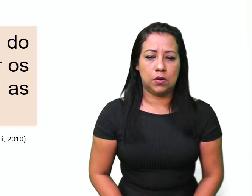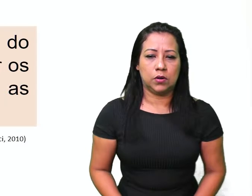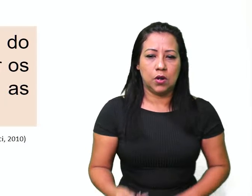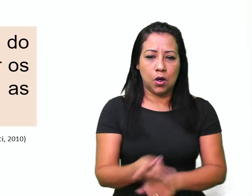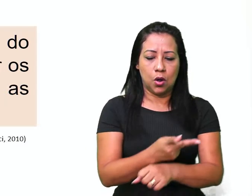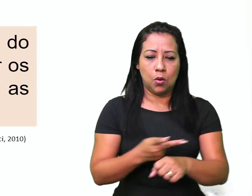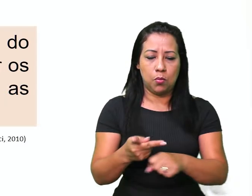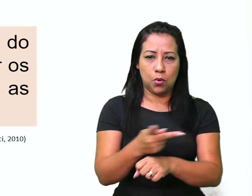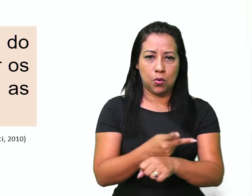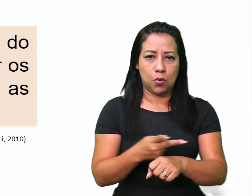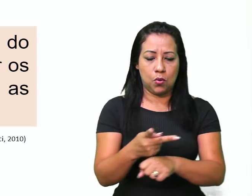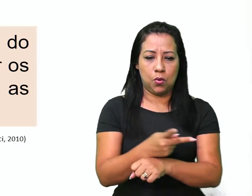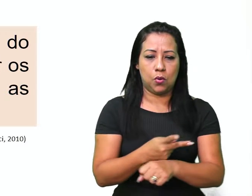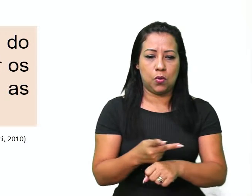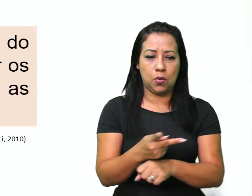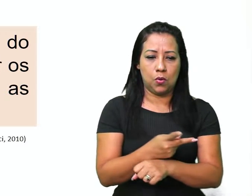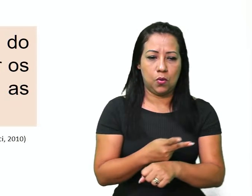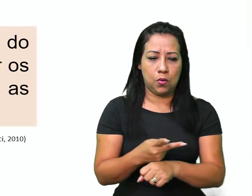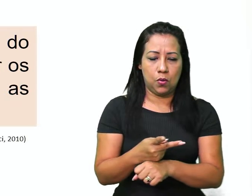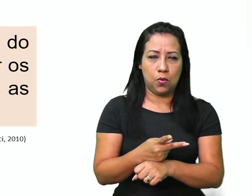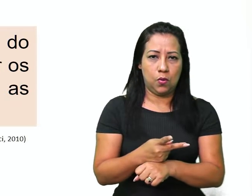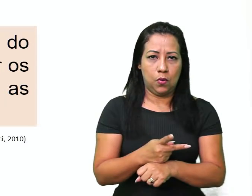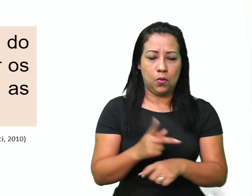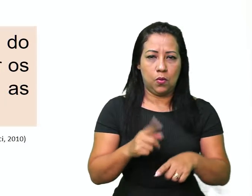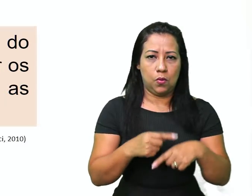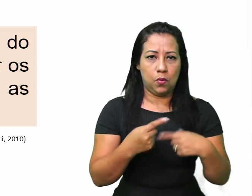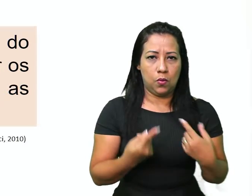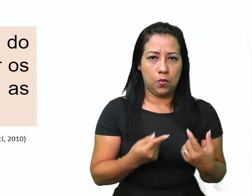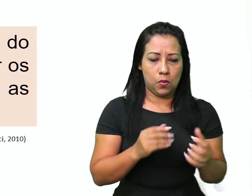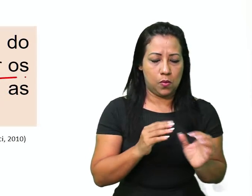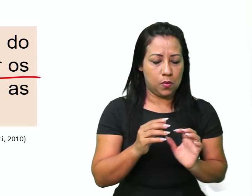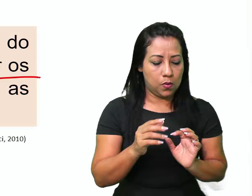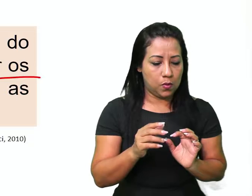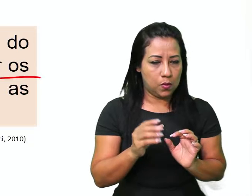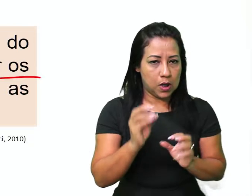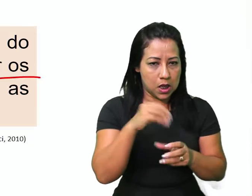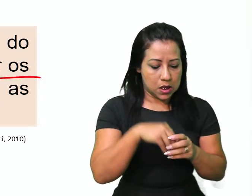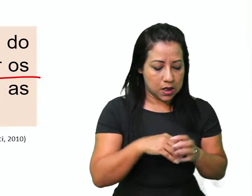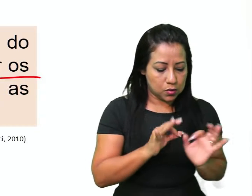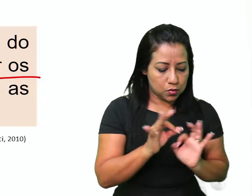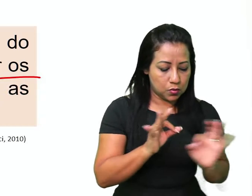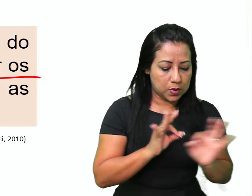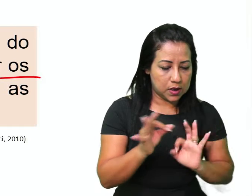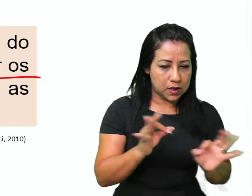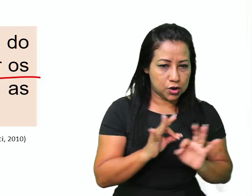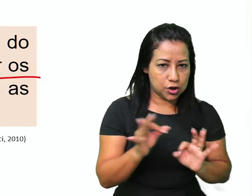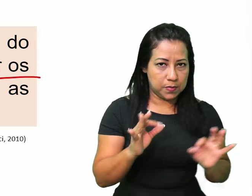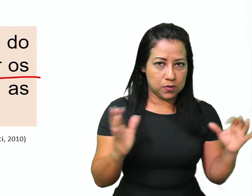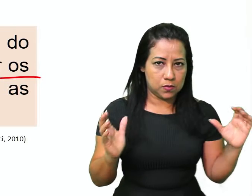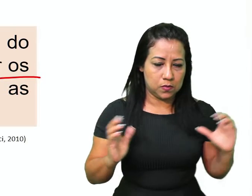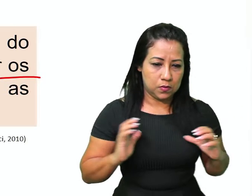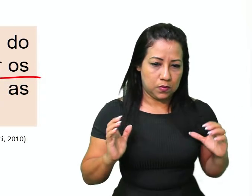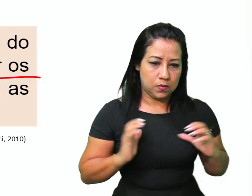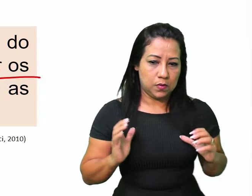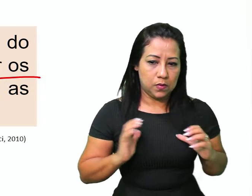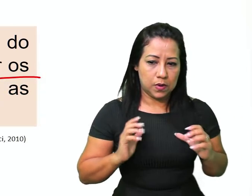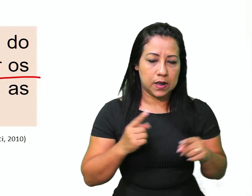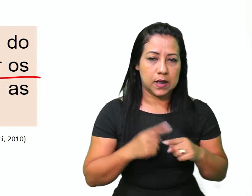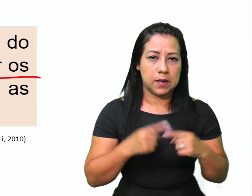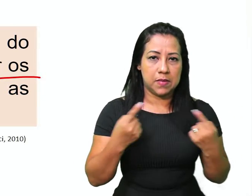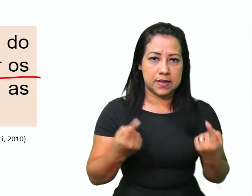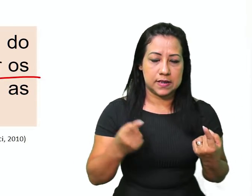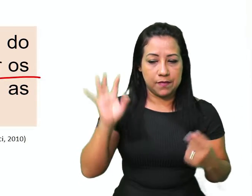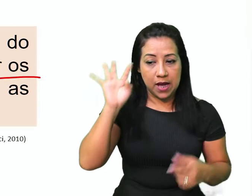Procurou, por meio de planejamento urbano, soluções para remediar os problemas